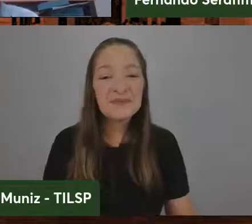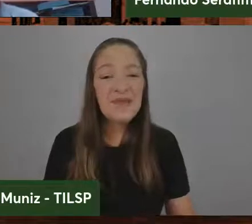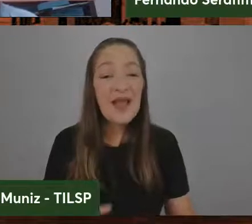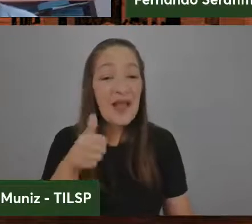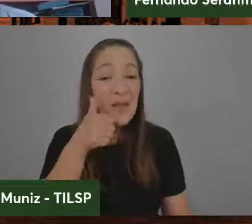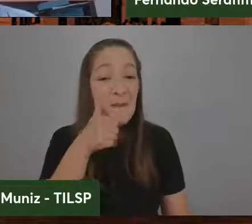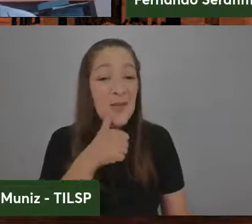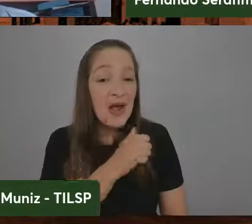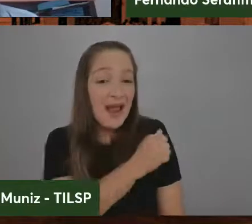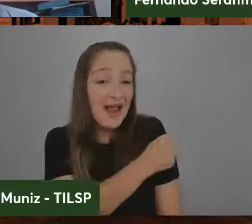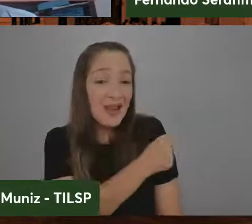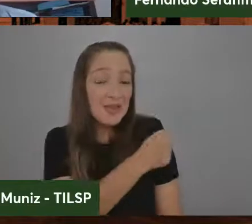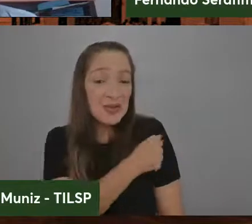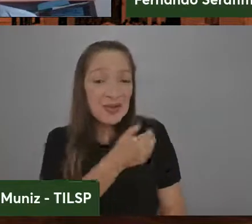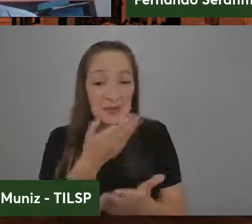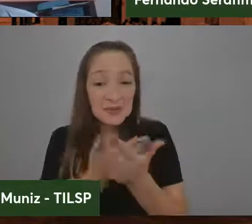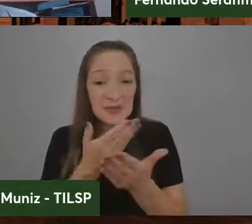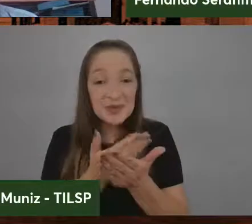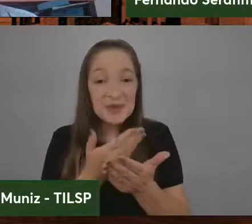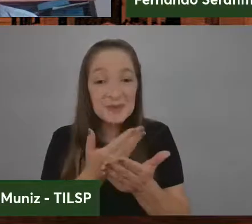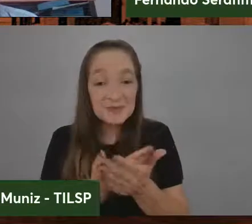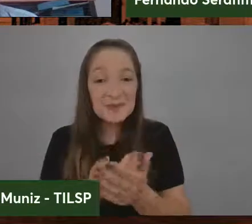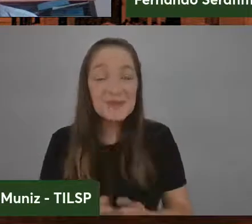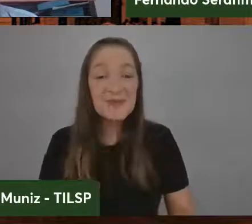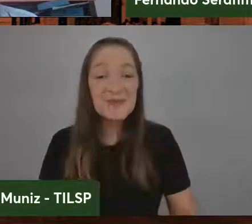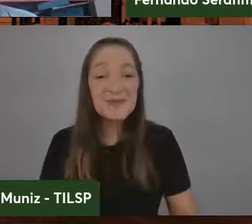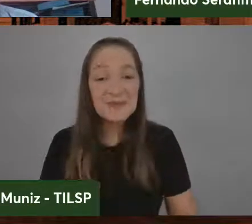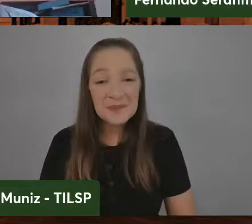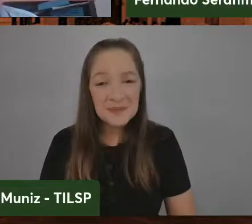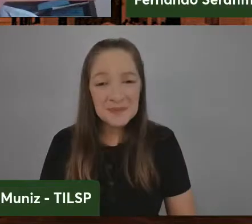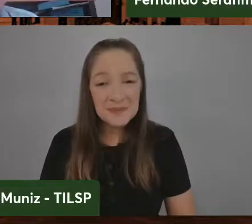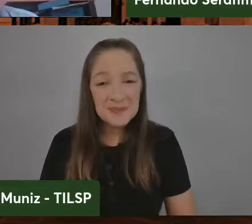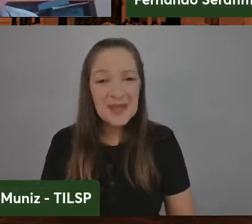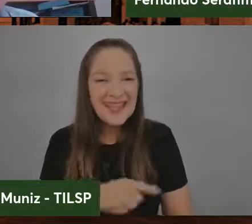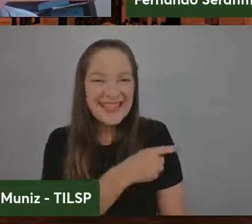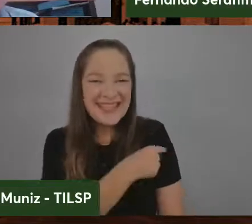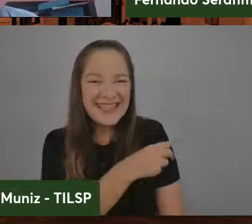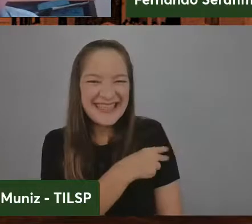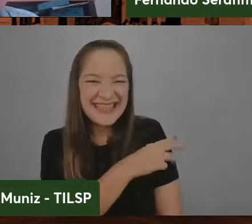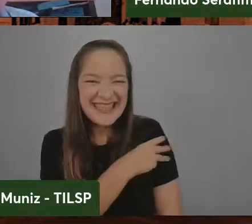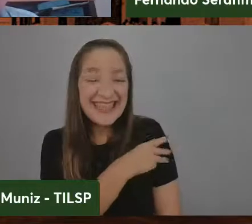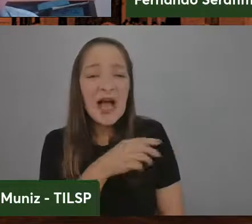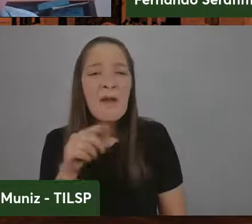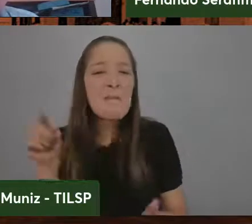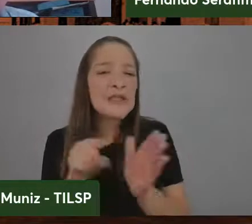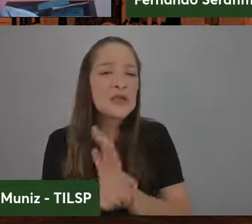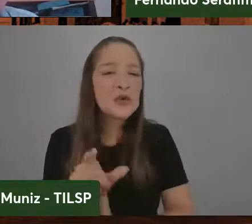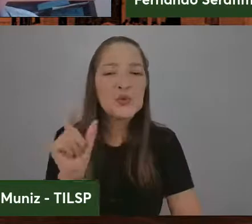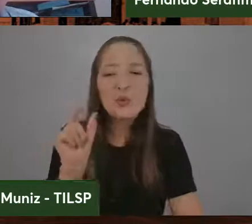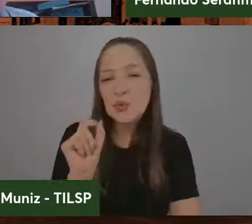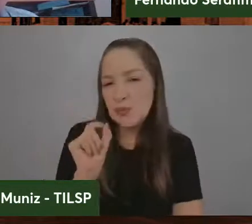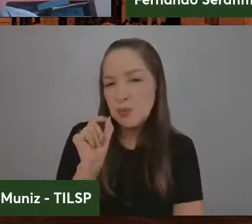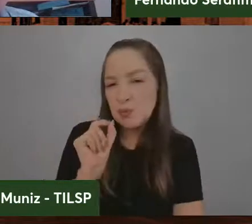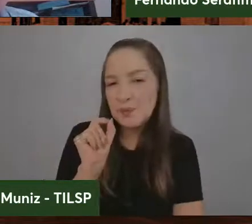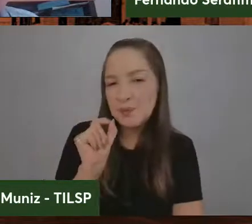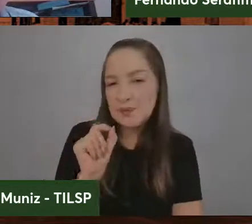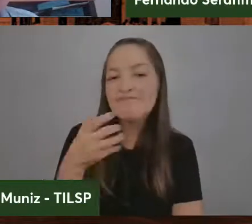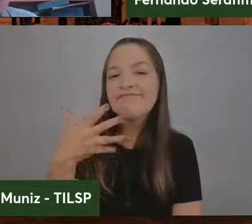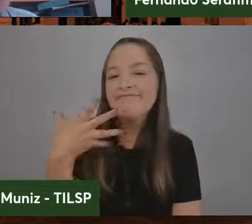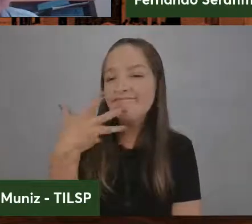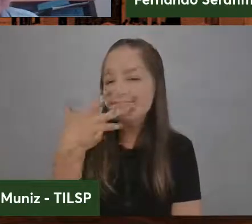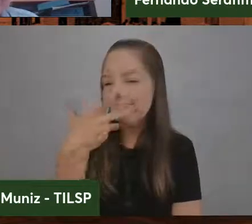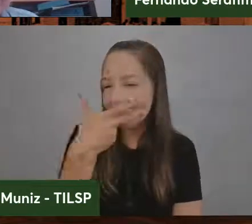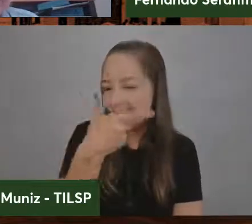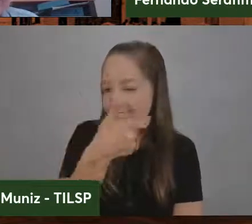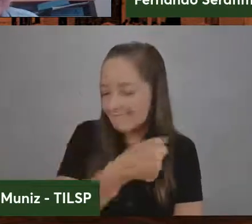uma estudante de ensino médio, né? Eu achei uma pergunta, ao mesmo tempo, ela é bela por ser simples,